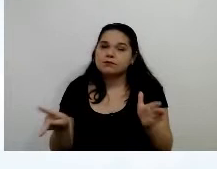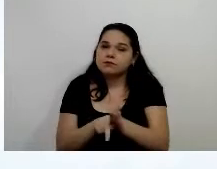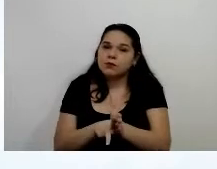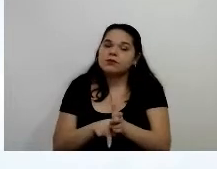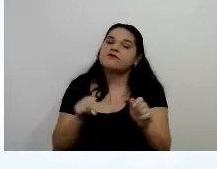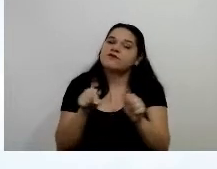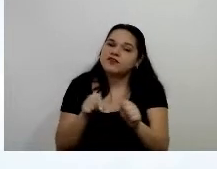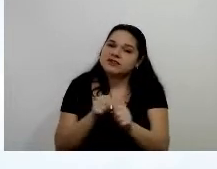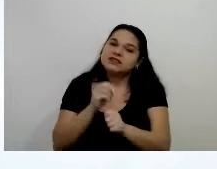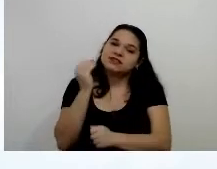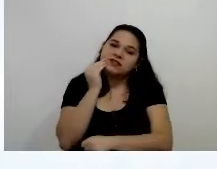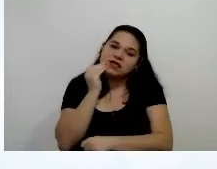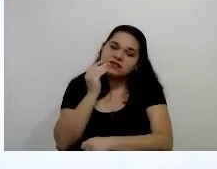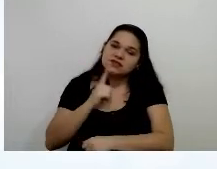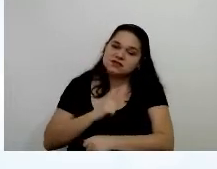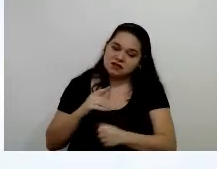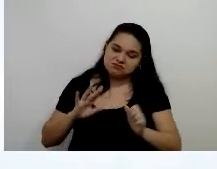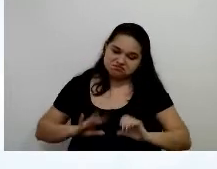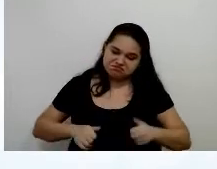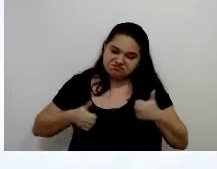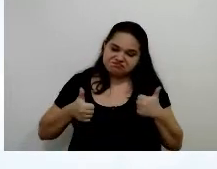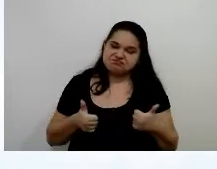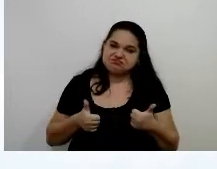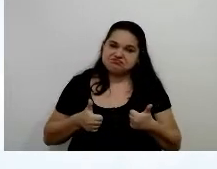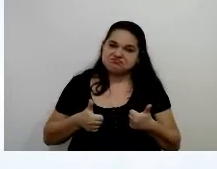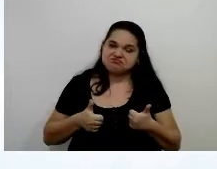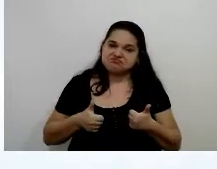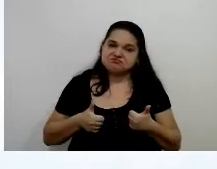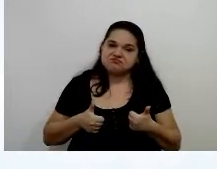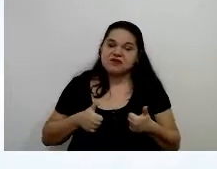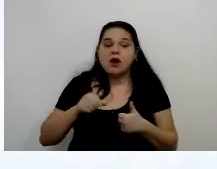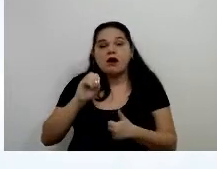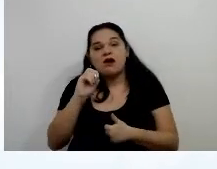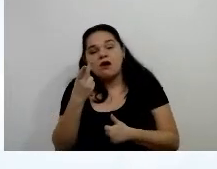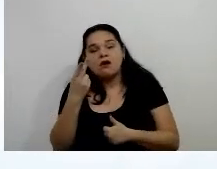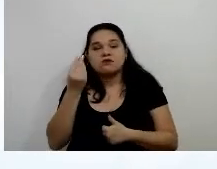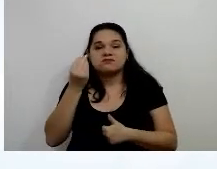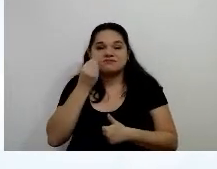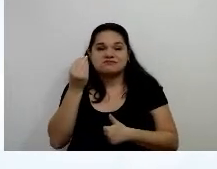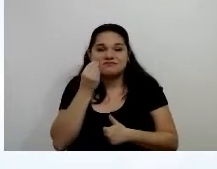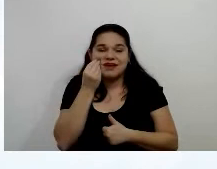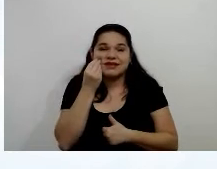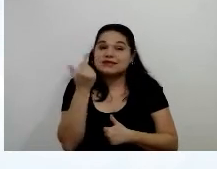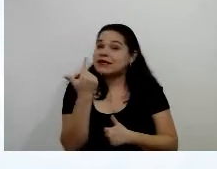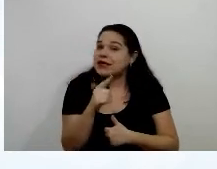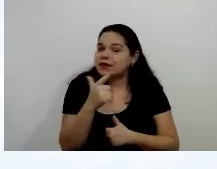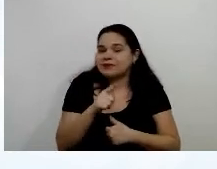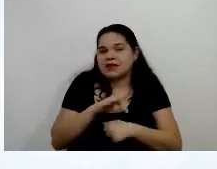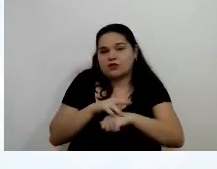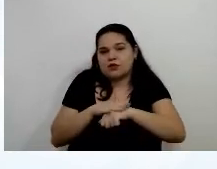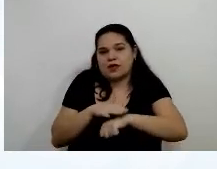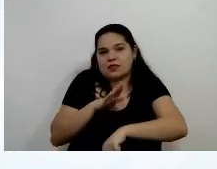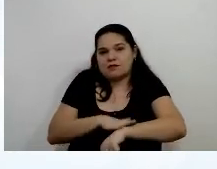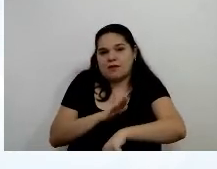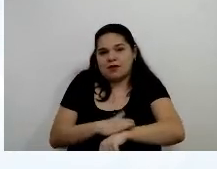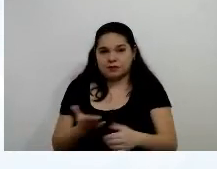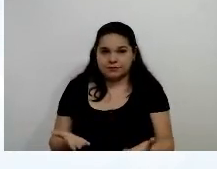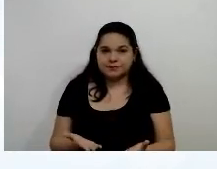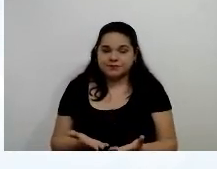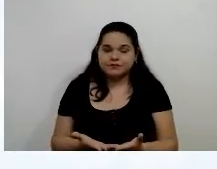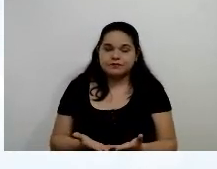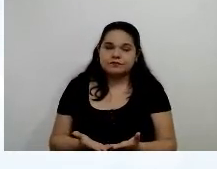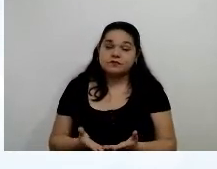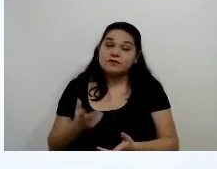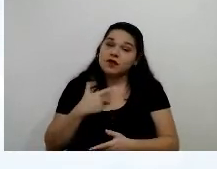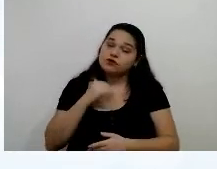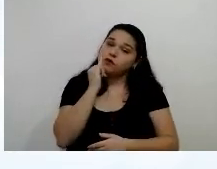ou então ter uma testagem de que não está contaminado. Eu falo